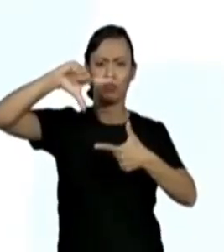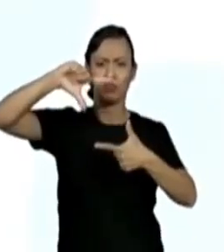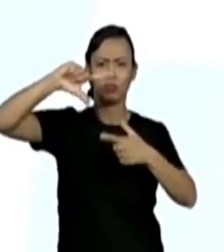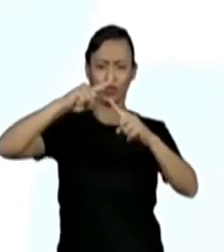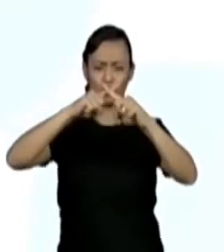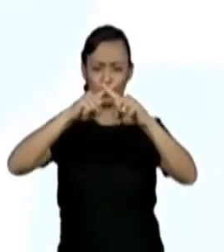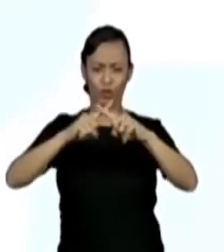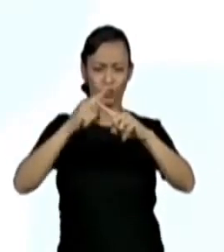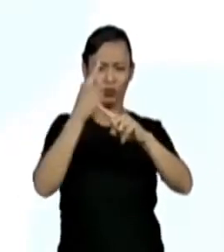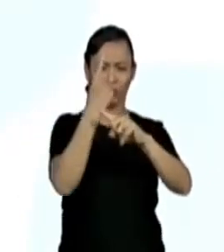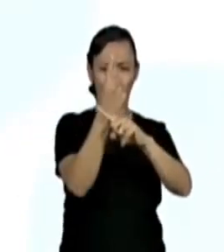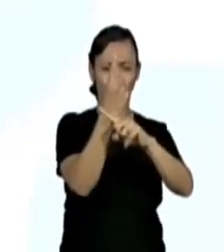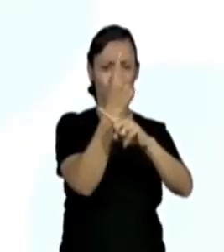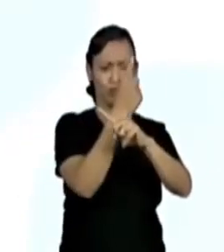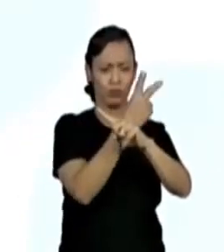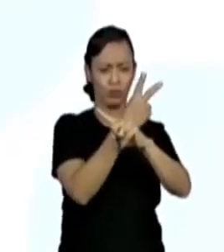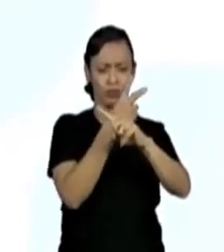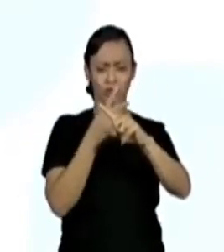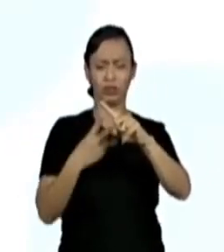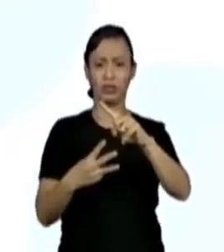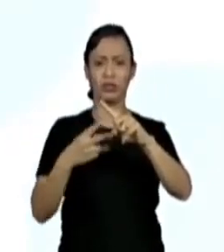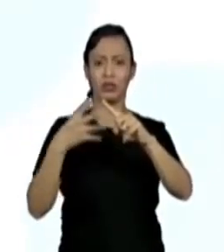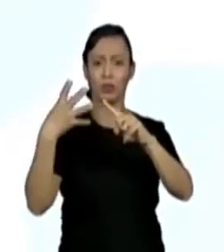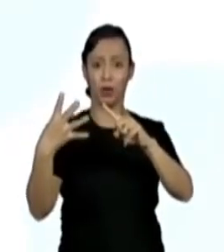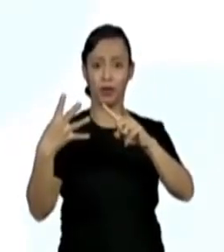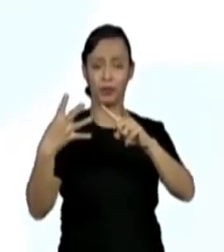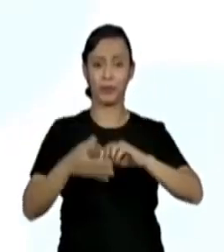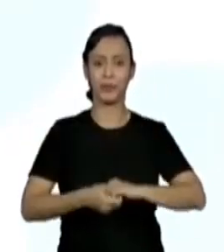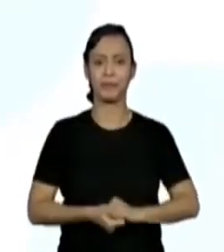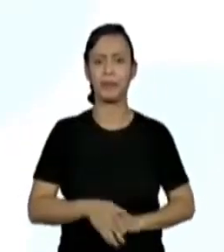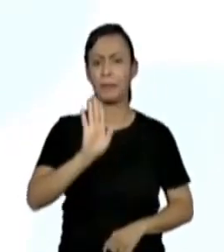Então deixa eu pegar o Marc